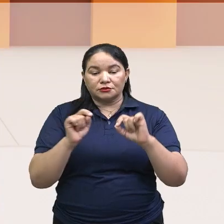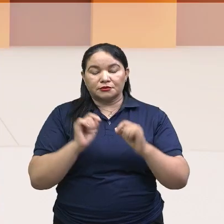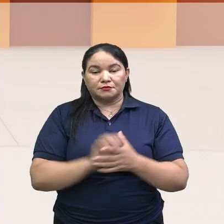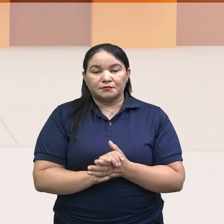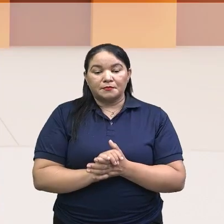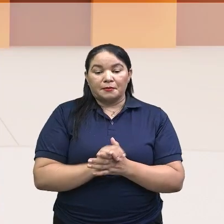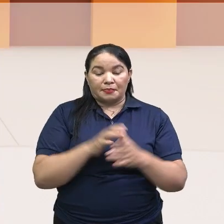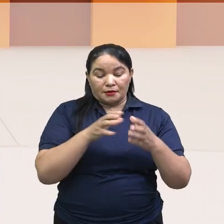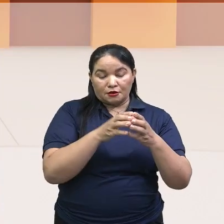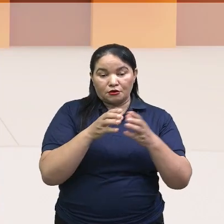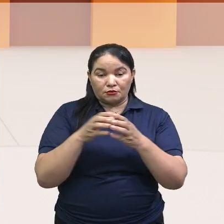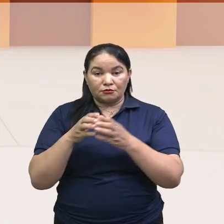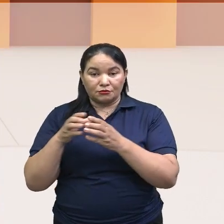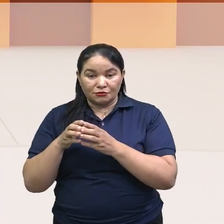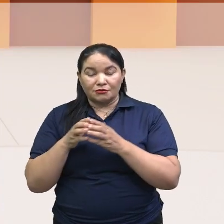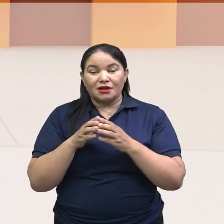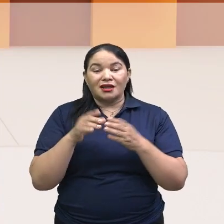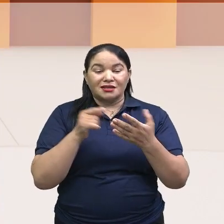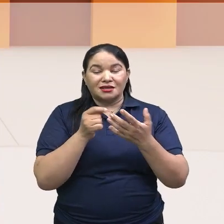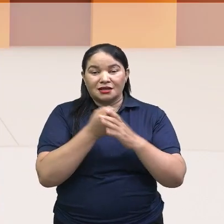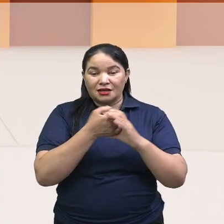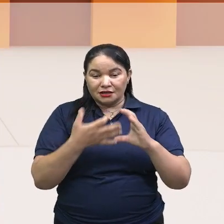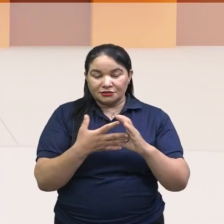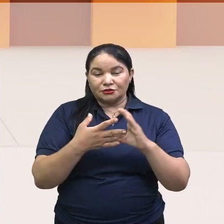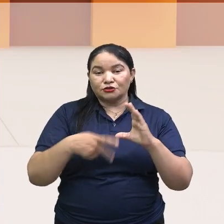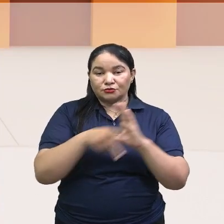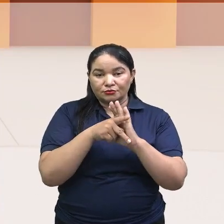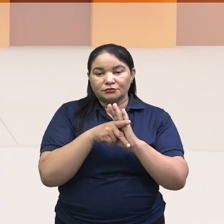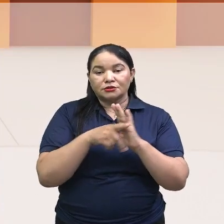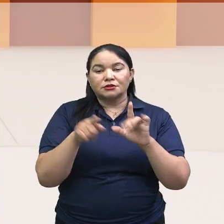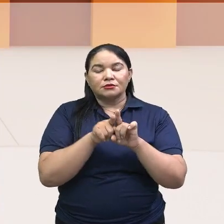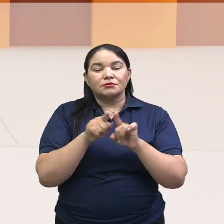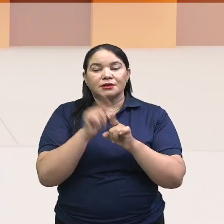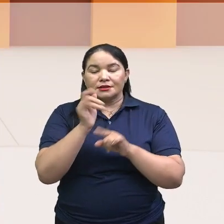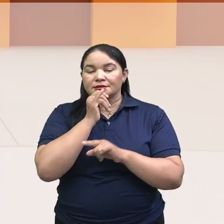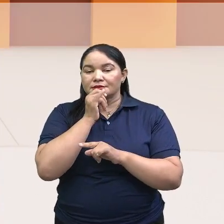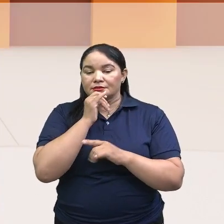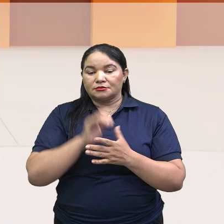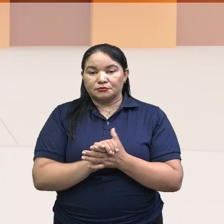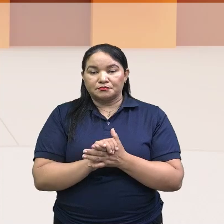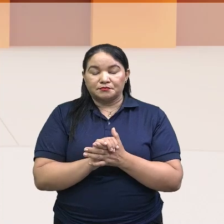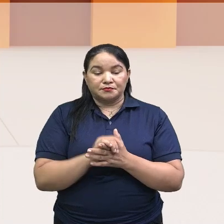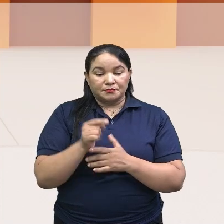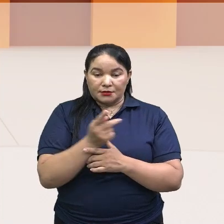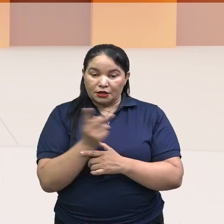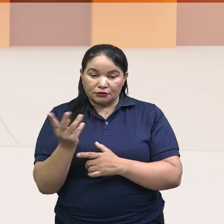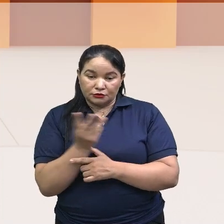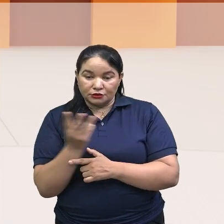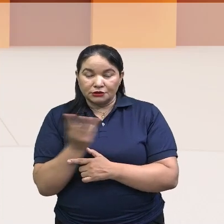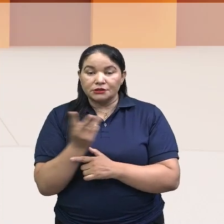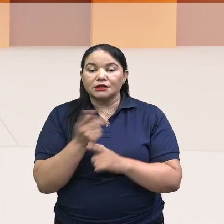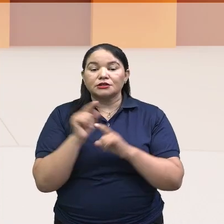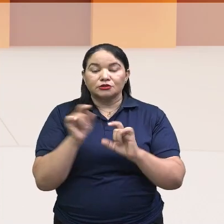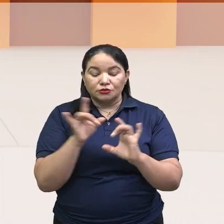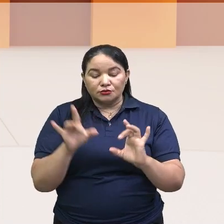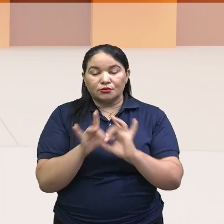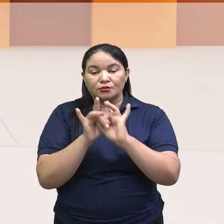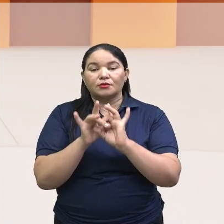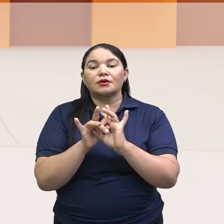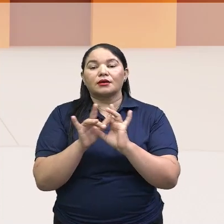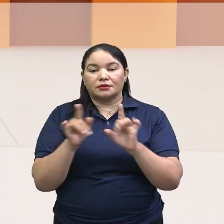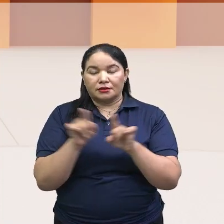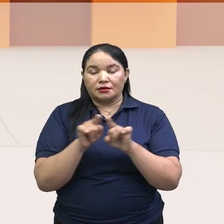e as características do outro, o que significa que eles estão intimamente relacionados e